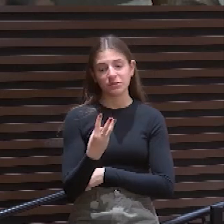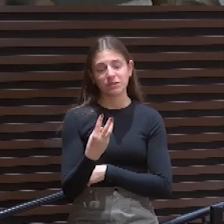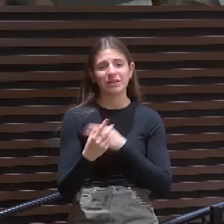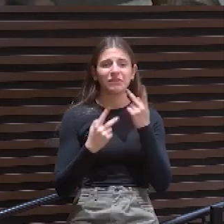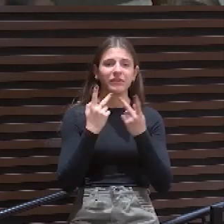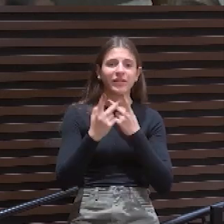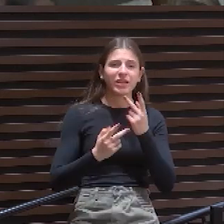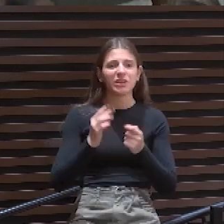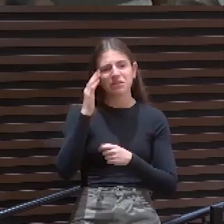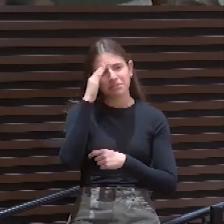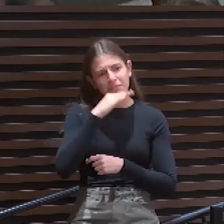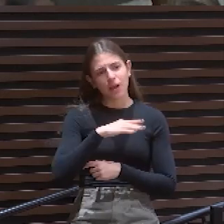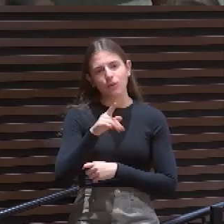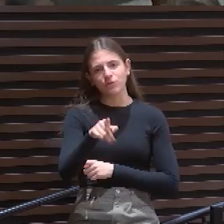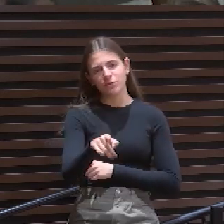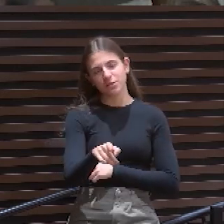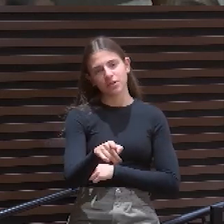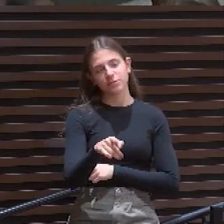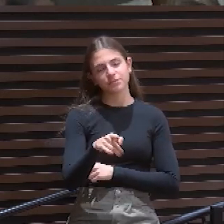você, Tiago.